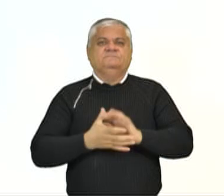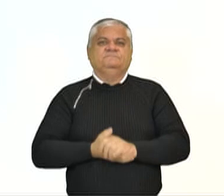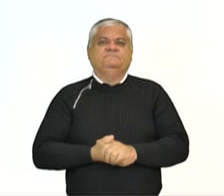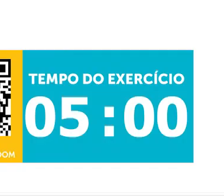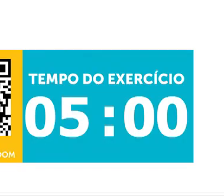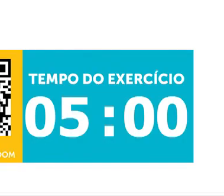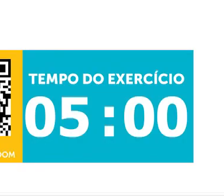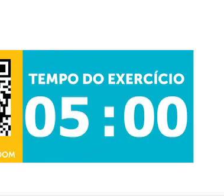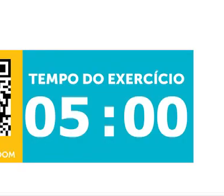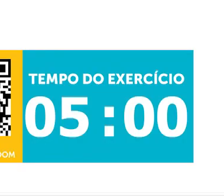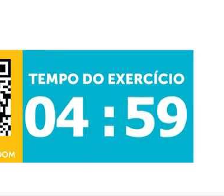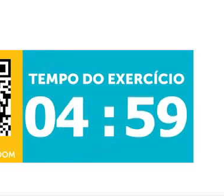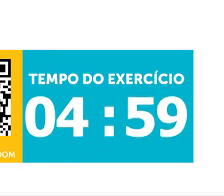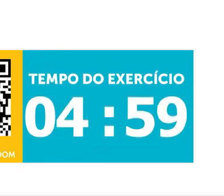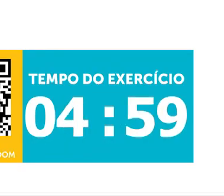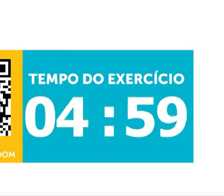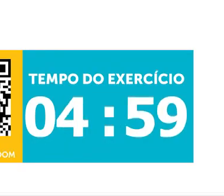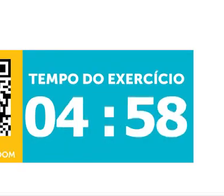seguir.